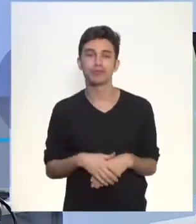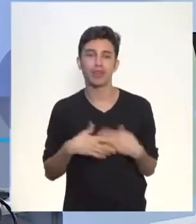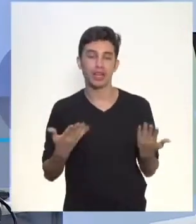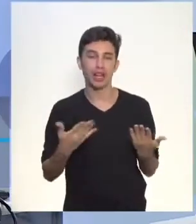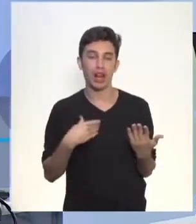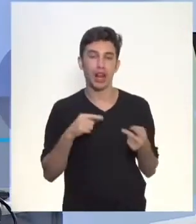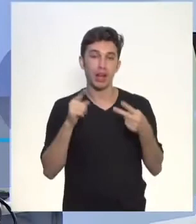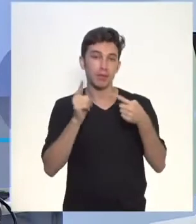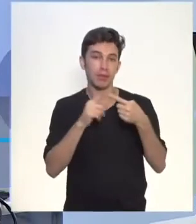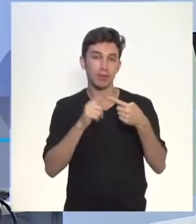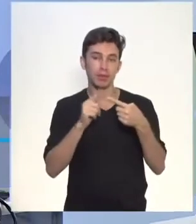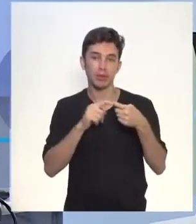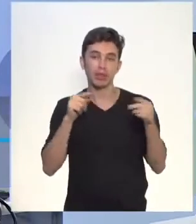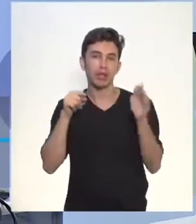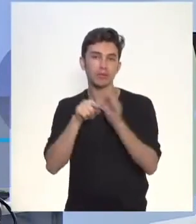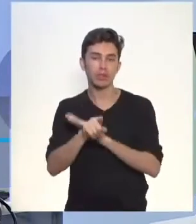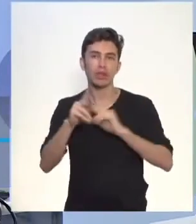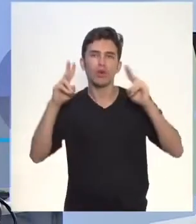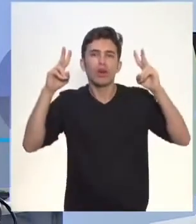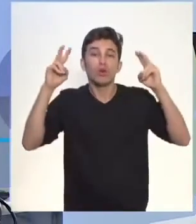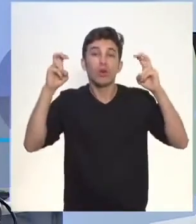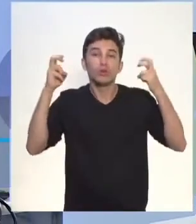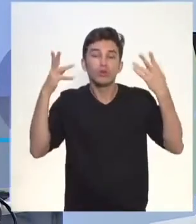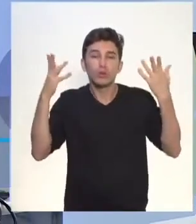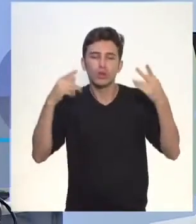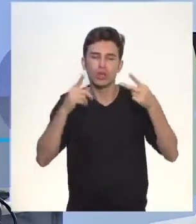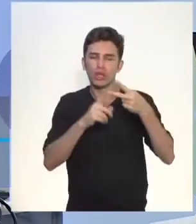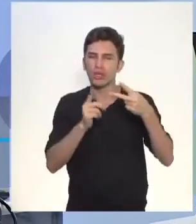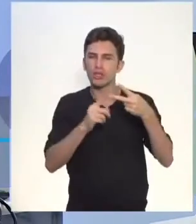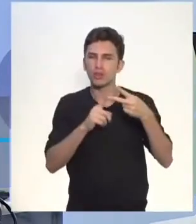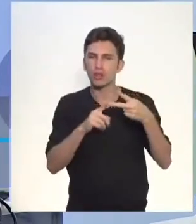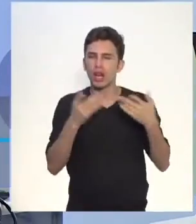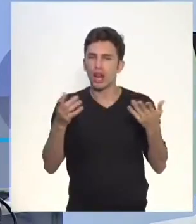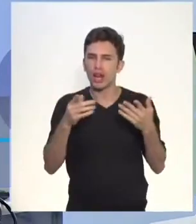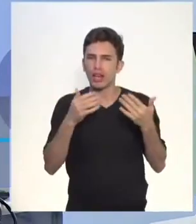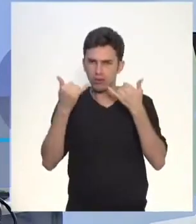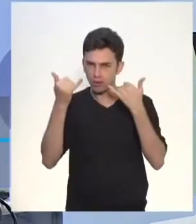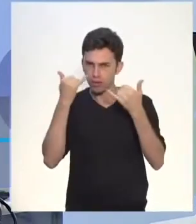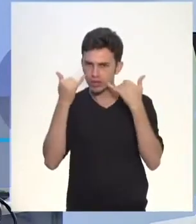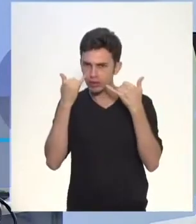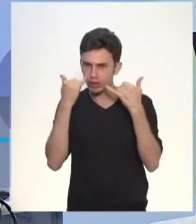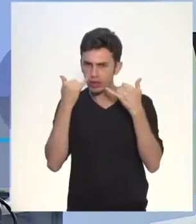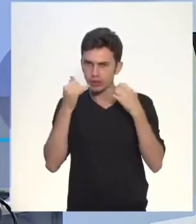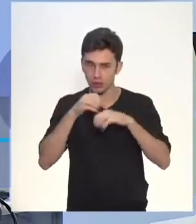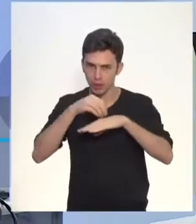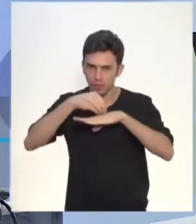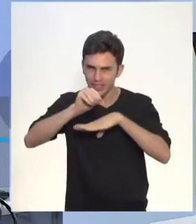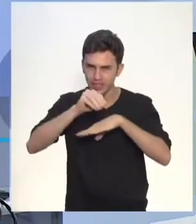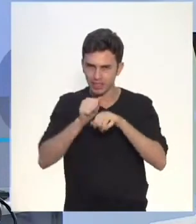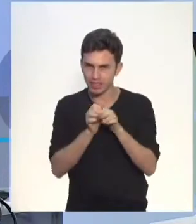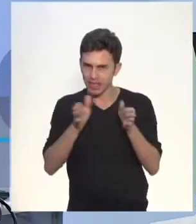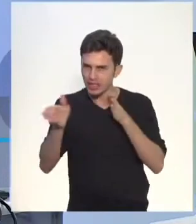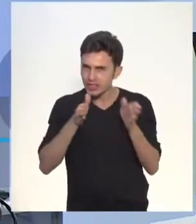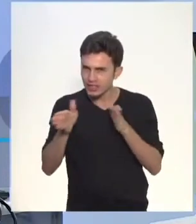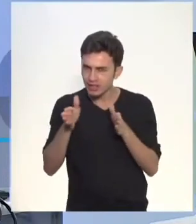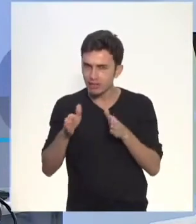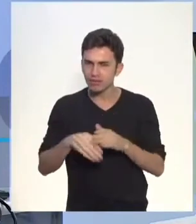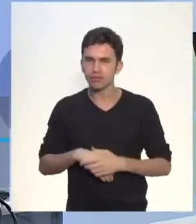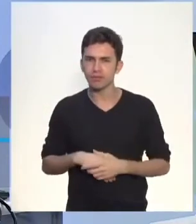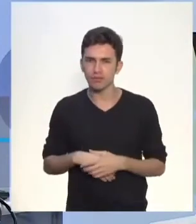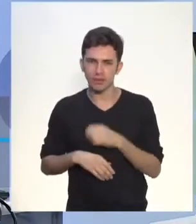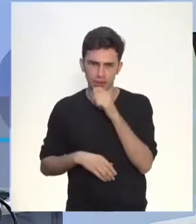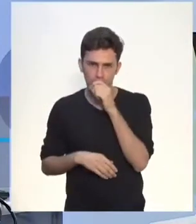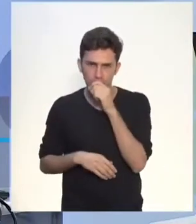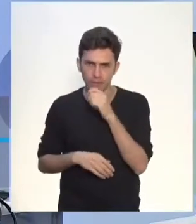no podcast, né? E a informação foi desenvolvida de forma acessível, então as duas coisas que a gente precisa entender. Primeiro, saber do que se